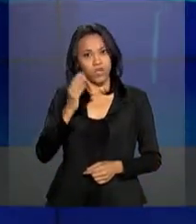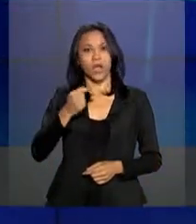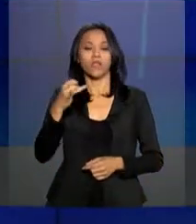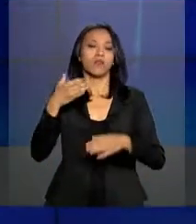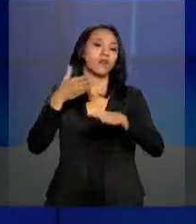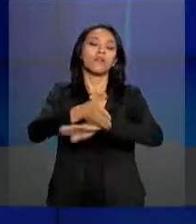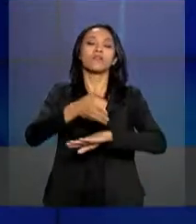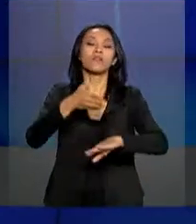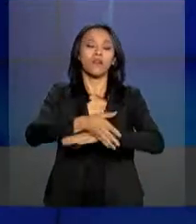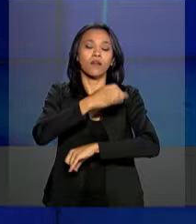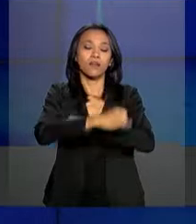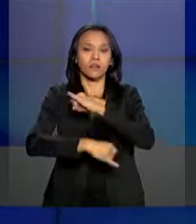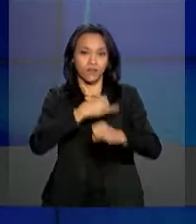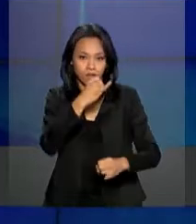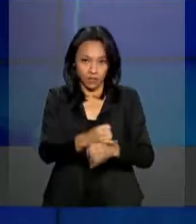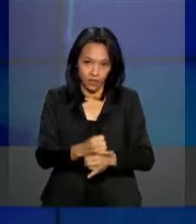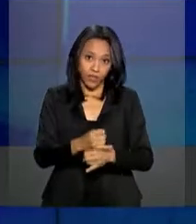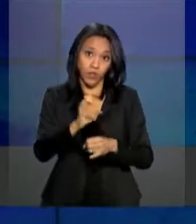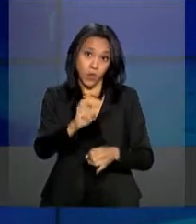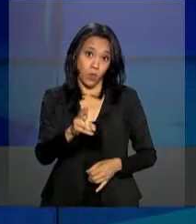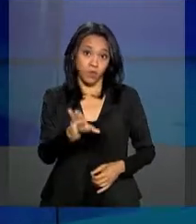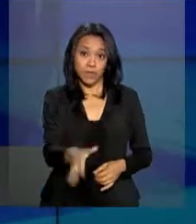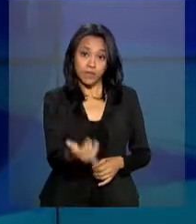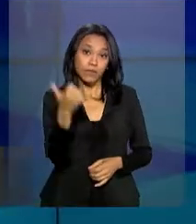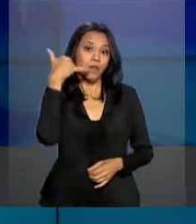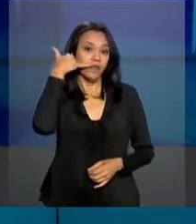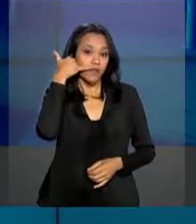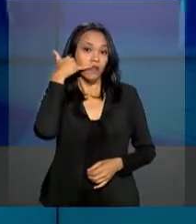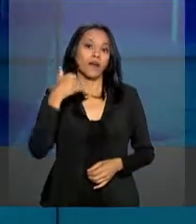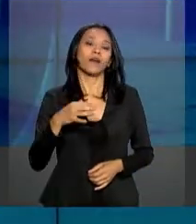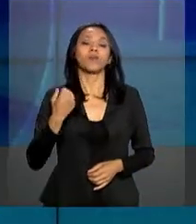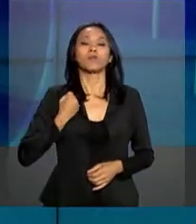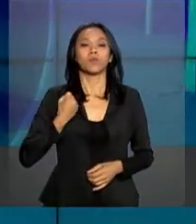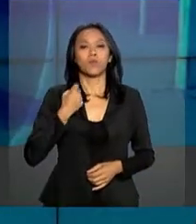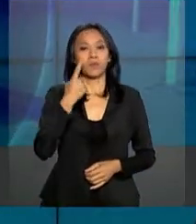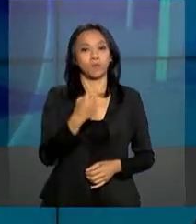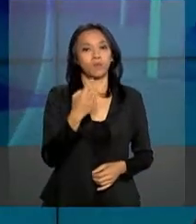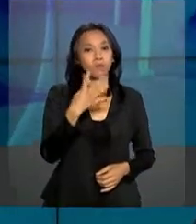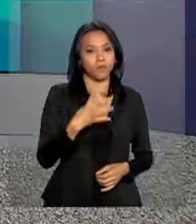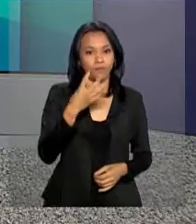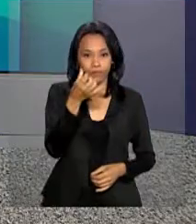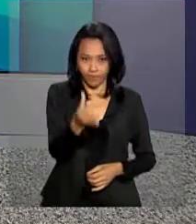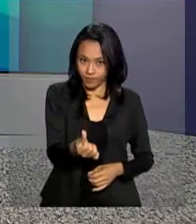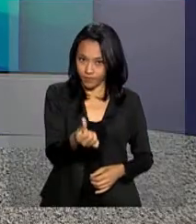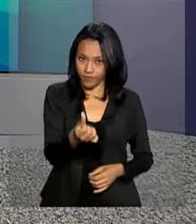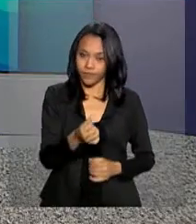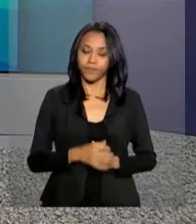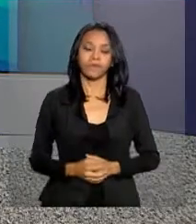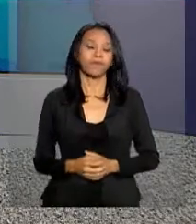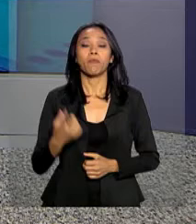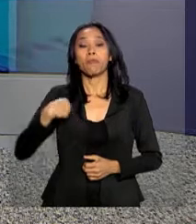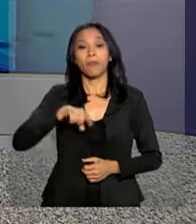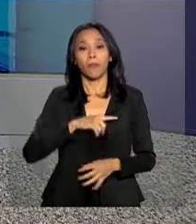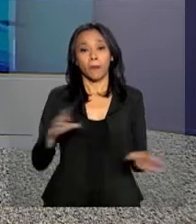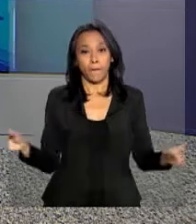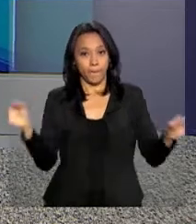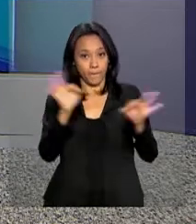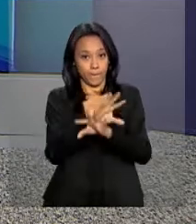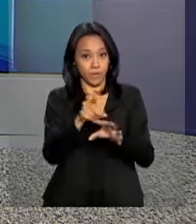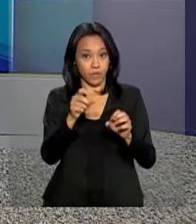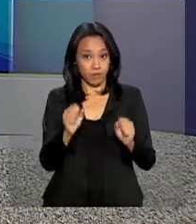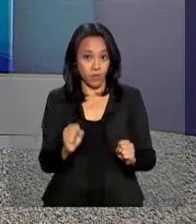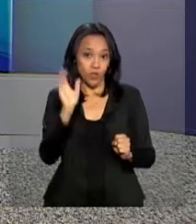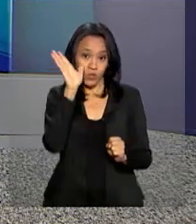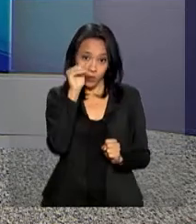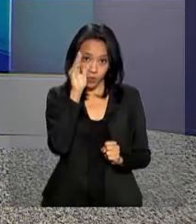da receita na internet ou ligar para o receitafone no número 146 nós ficamos por aqui você acompanha a